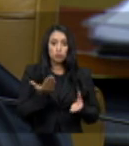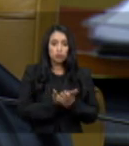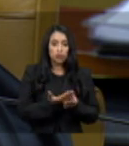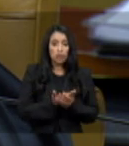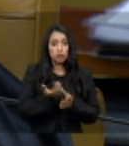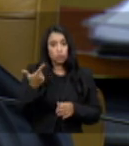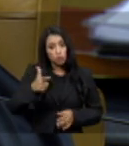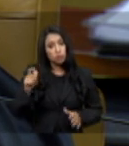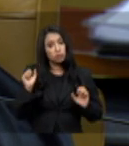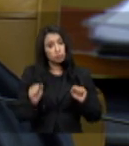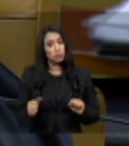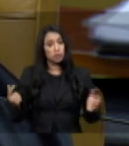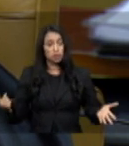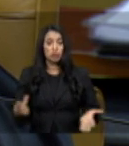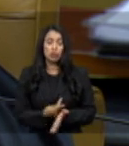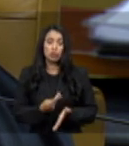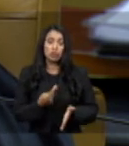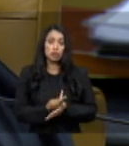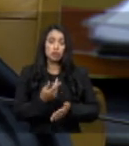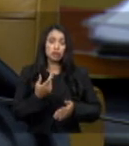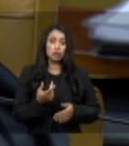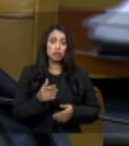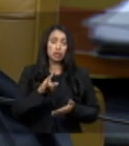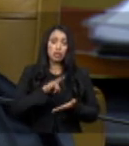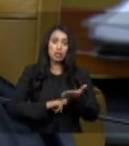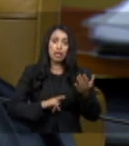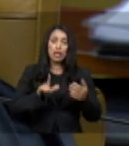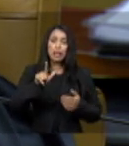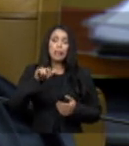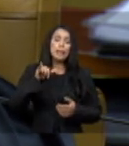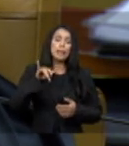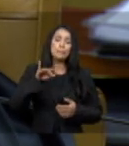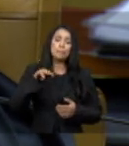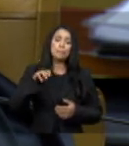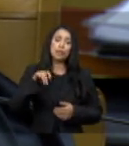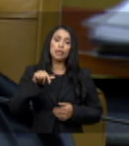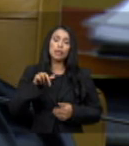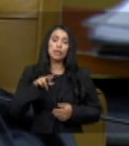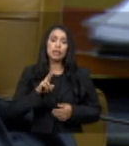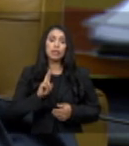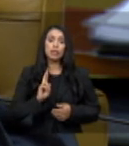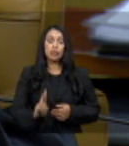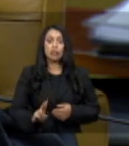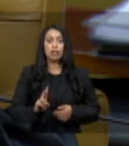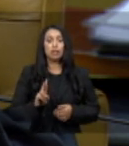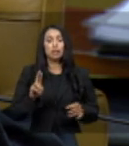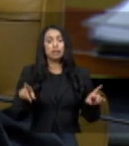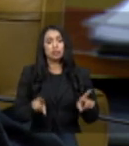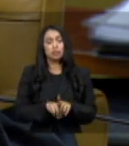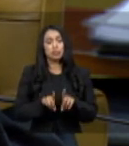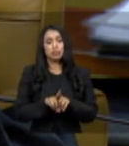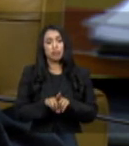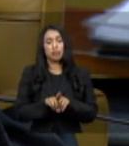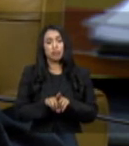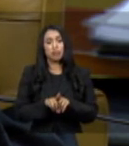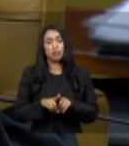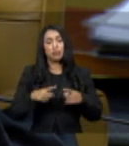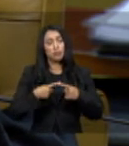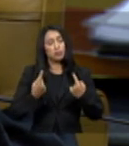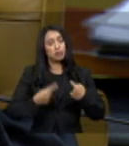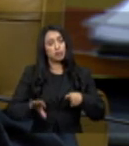outros que nós tenhamos tem que concedemos liminar assim nos enganar muitas vezes em sede de omissão inconstitucional